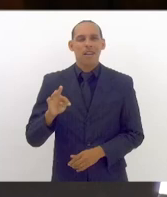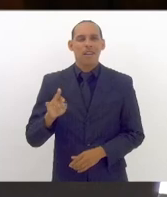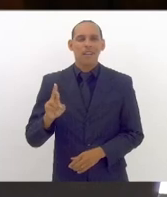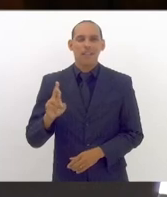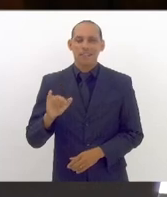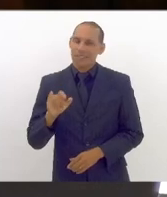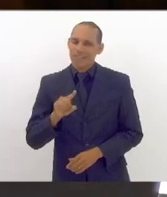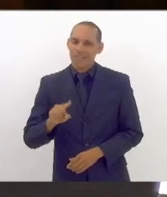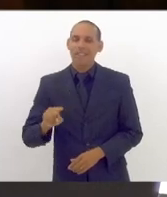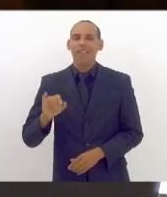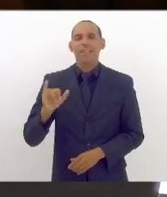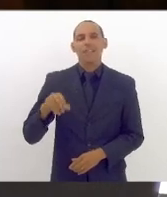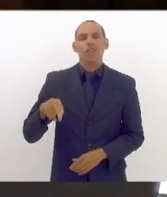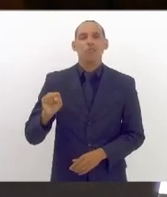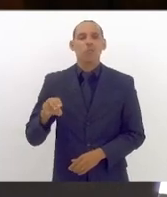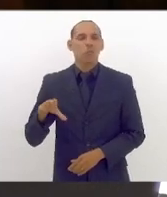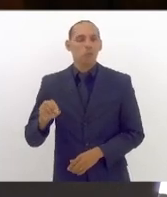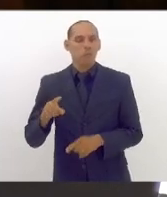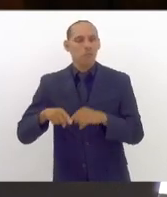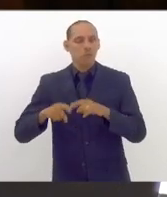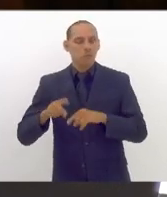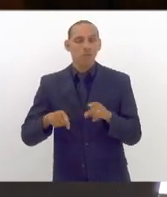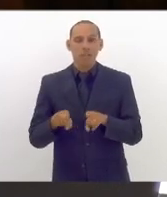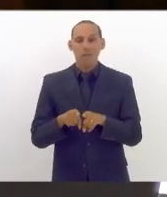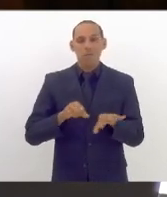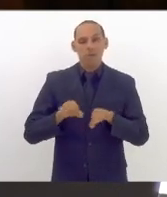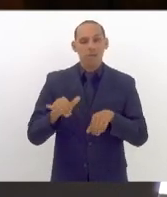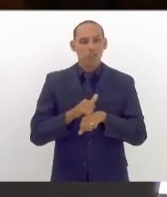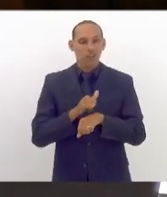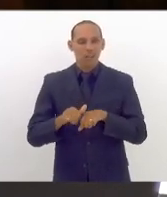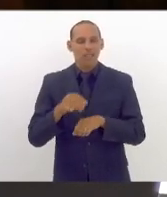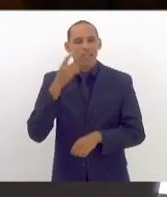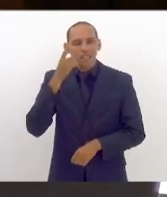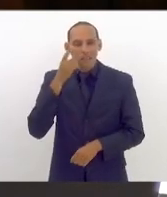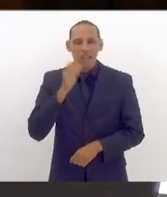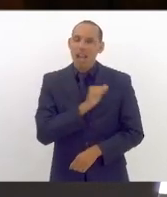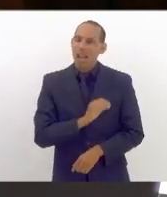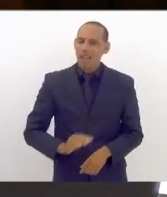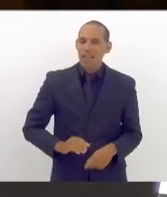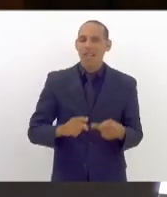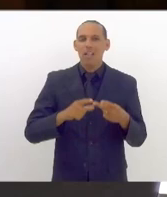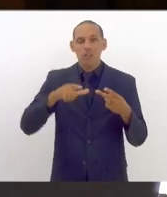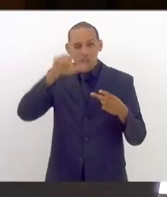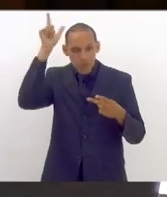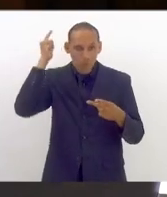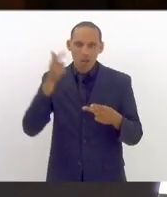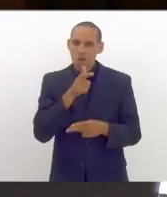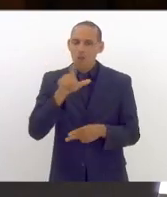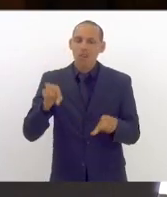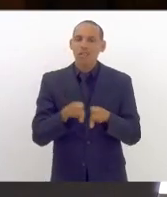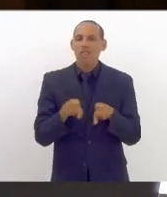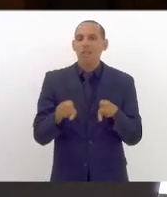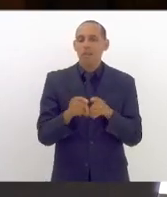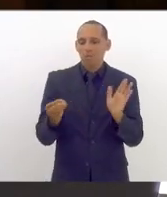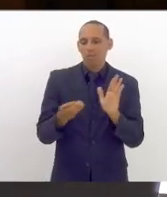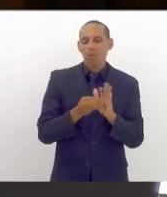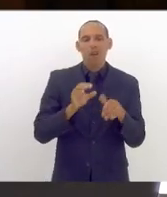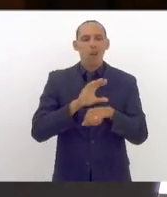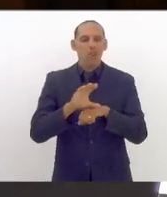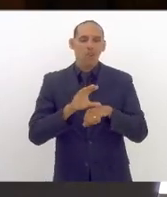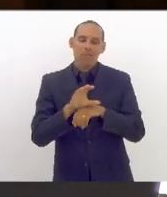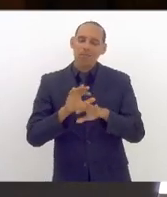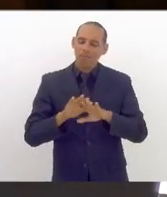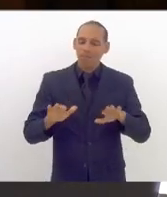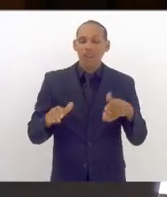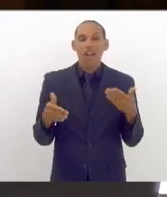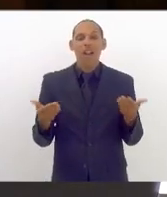o planejamento estratégico foi colocado pelo Deputado André pelo Deputado Luiz Paulo e todos os demais aí na Constituição E aí é isso